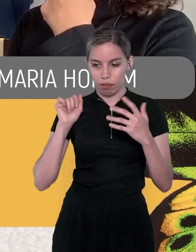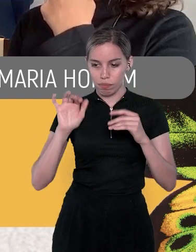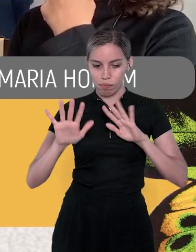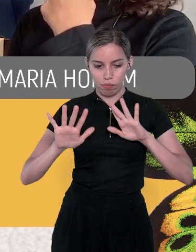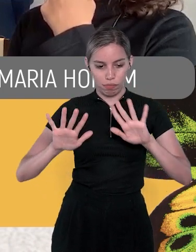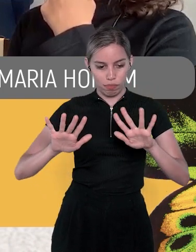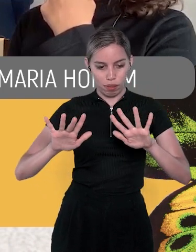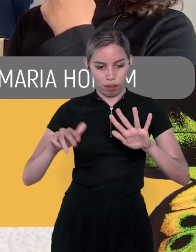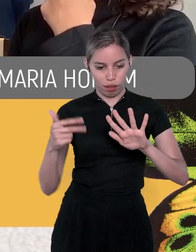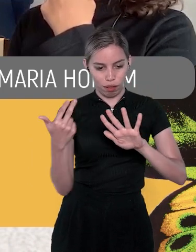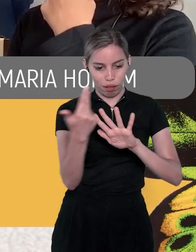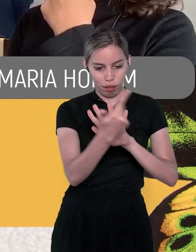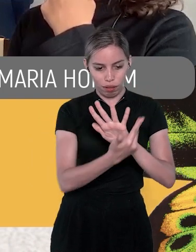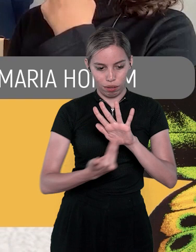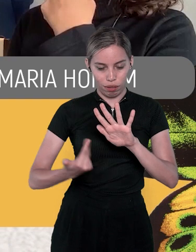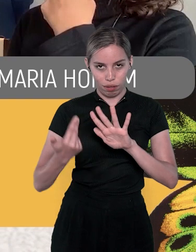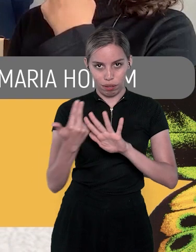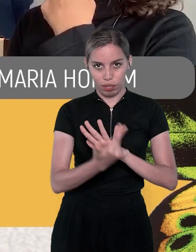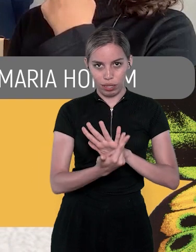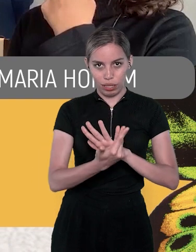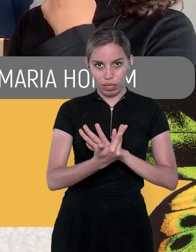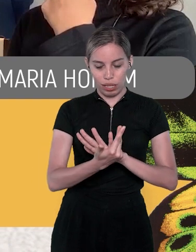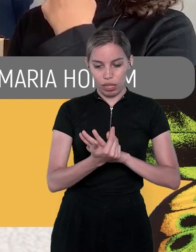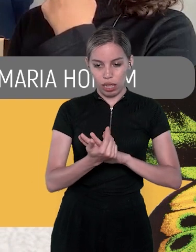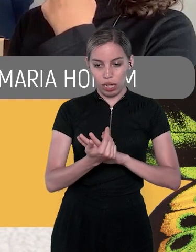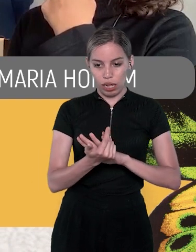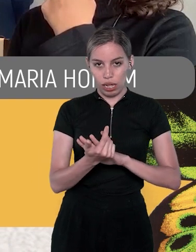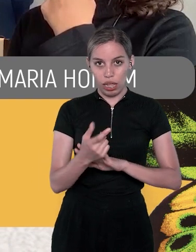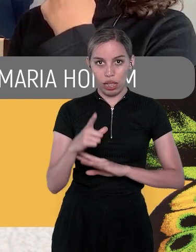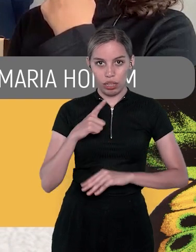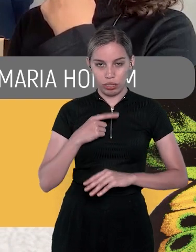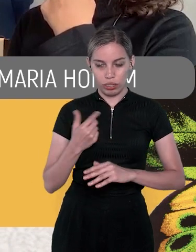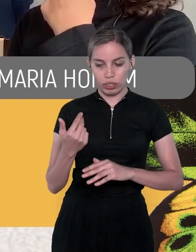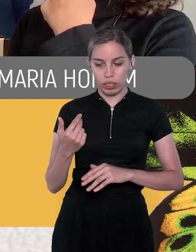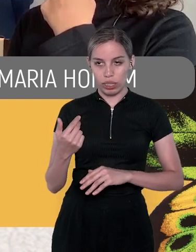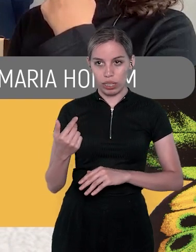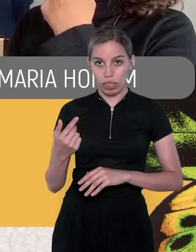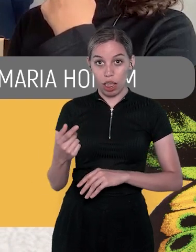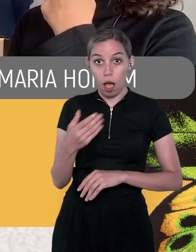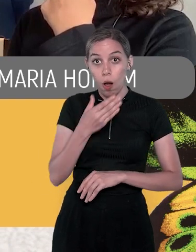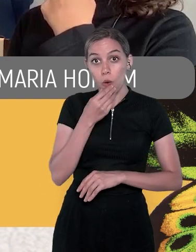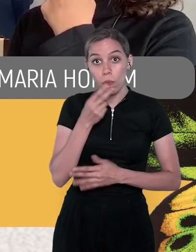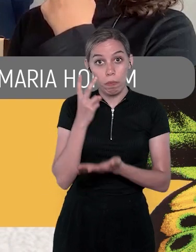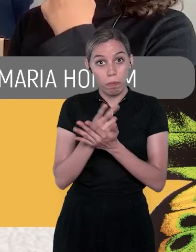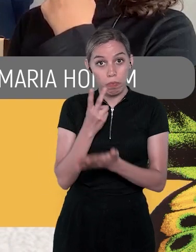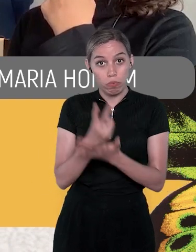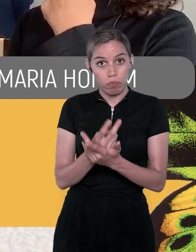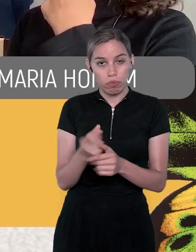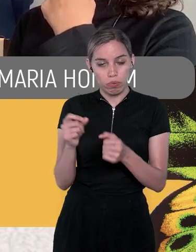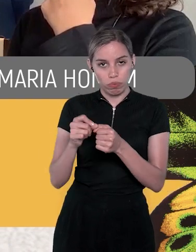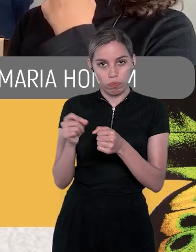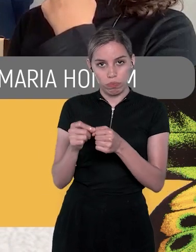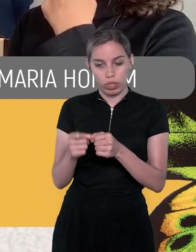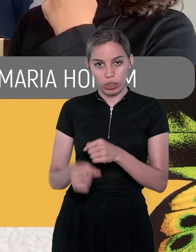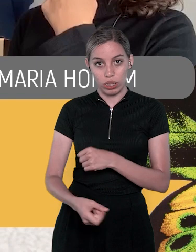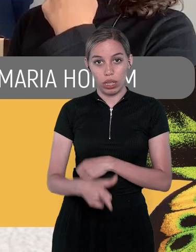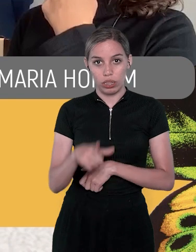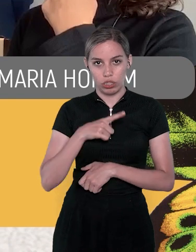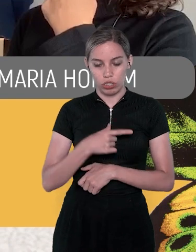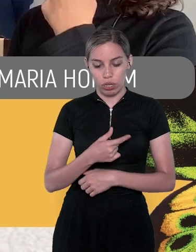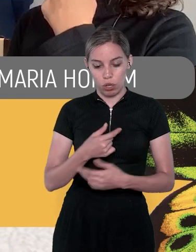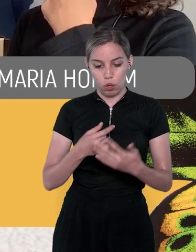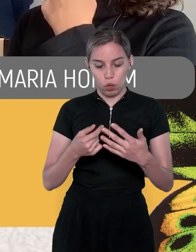E elas contam uma história. E a 6ª gravura é um manuscrito do Mandela